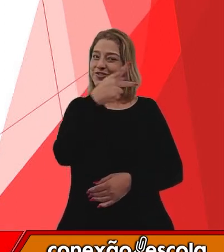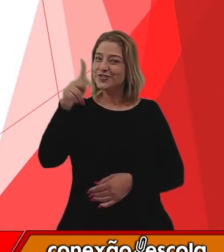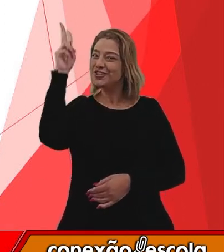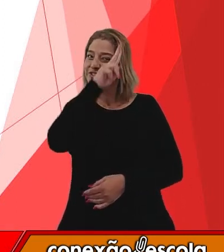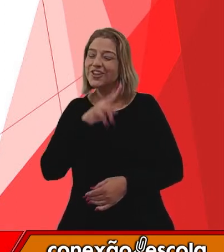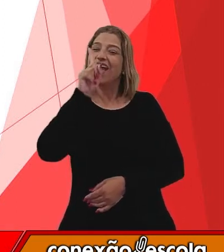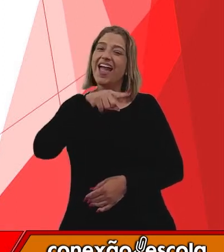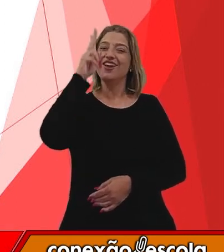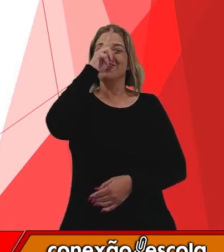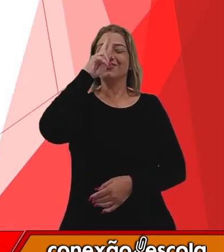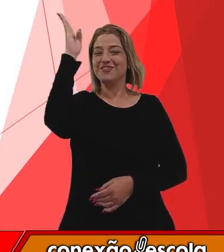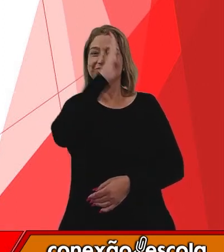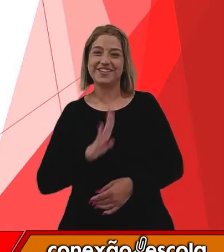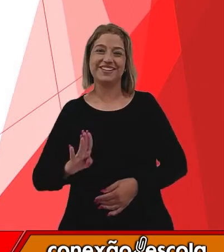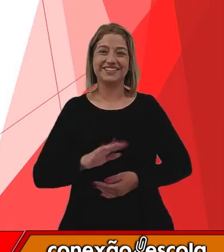nosso país.